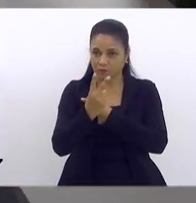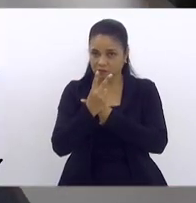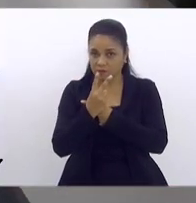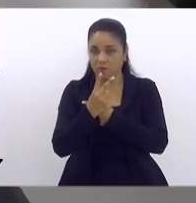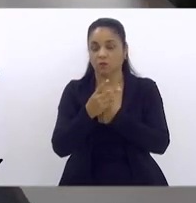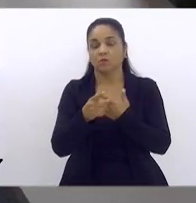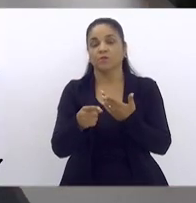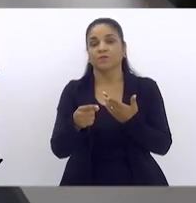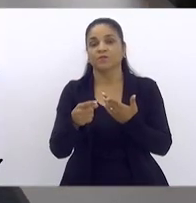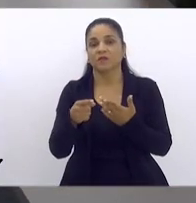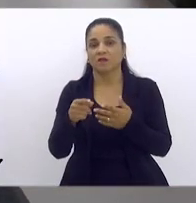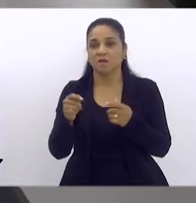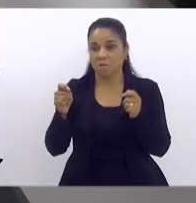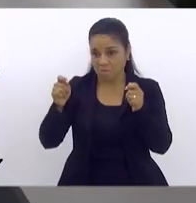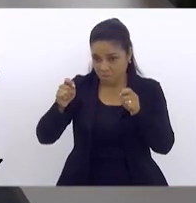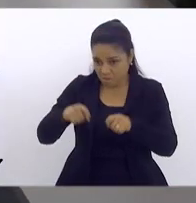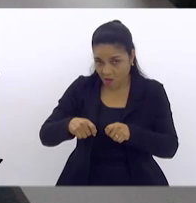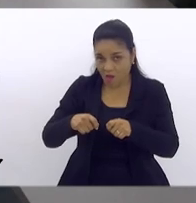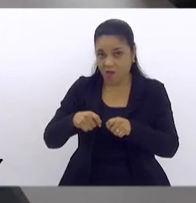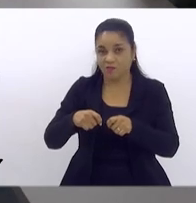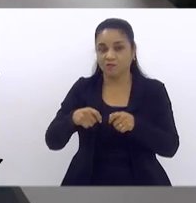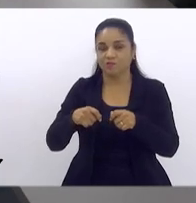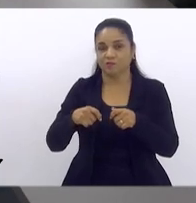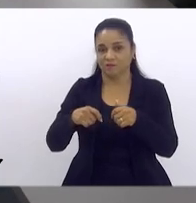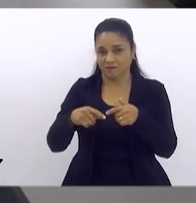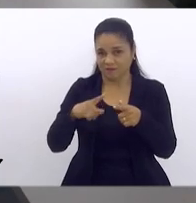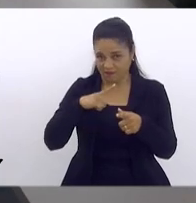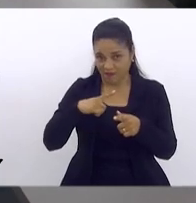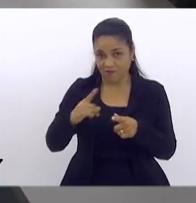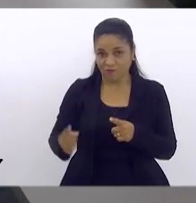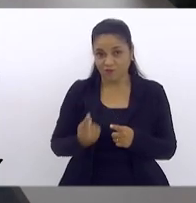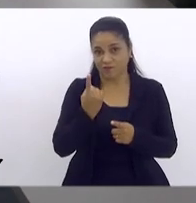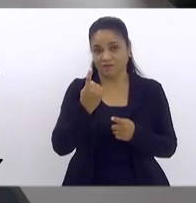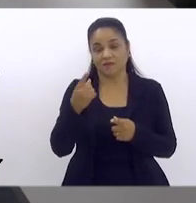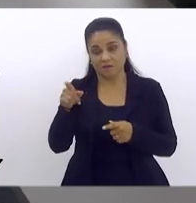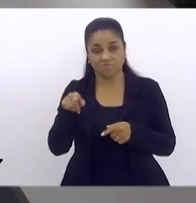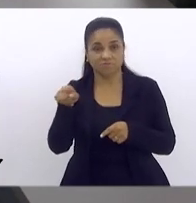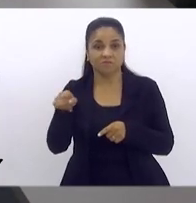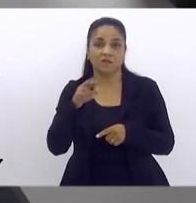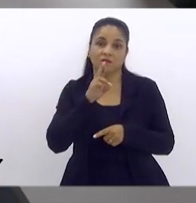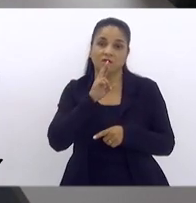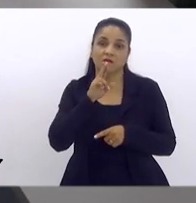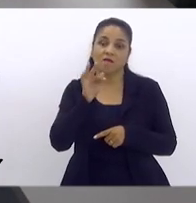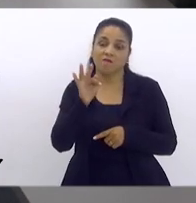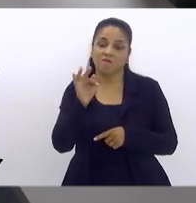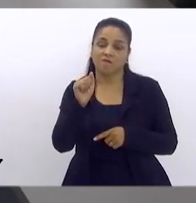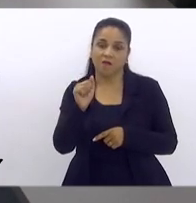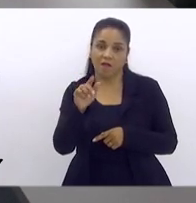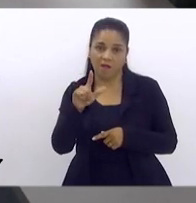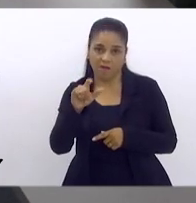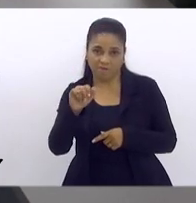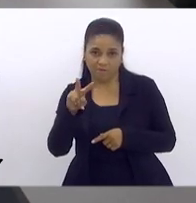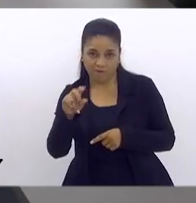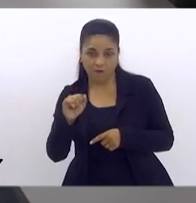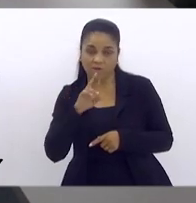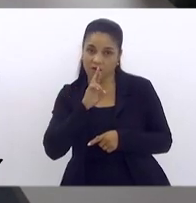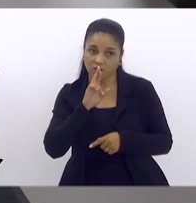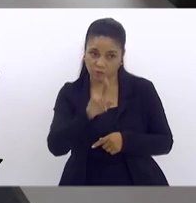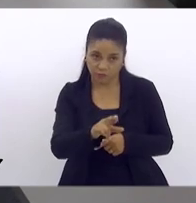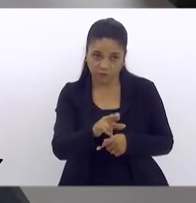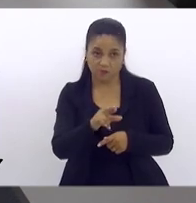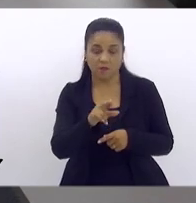responder que é especificamente deputada sobre a questão do atendimento às Mulheres vítimas